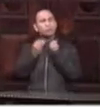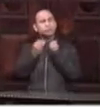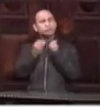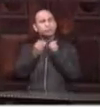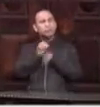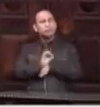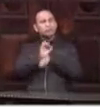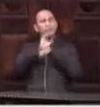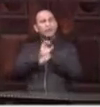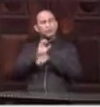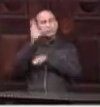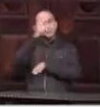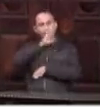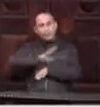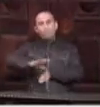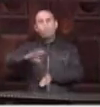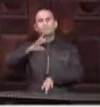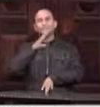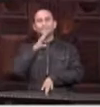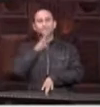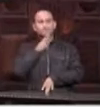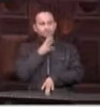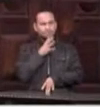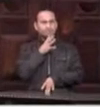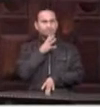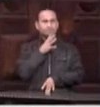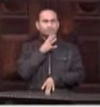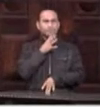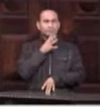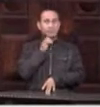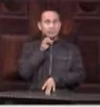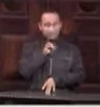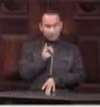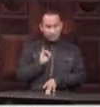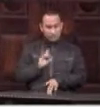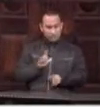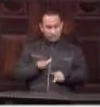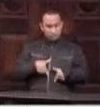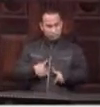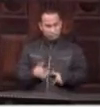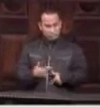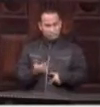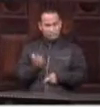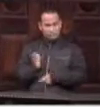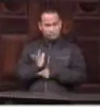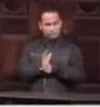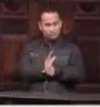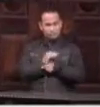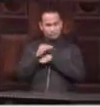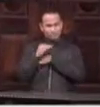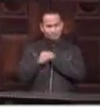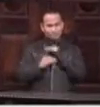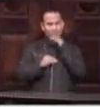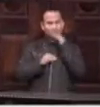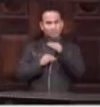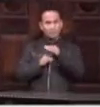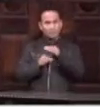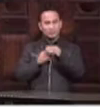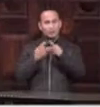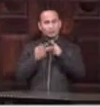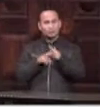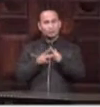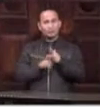brasileiro reconhece e se propõe a superar e reparar